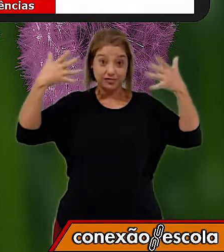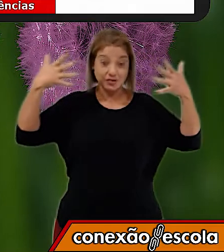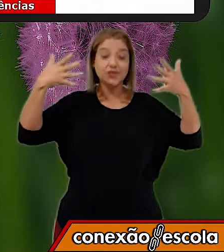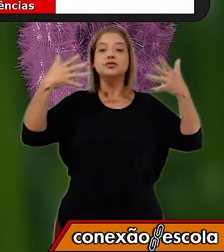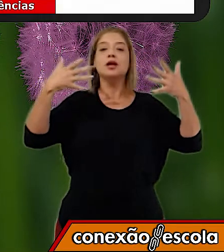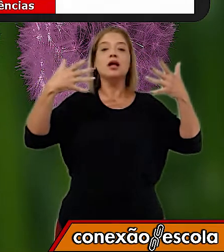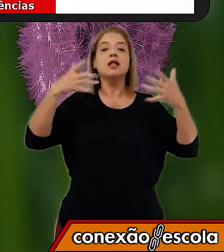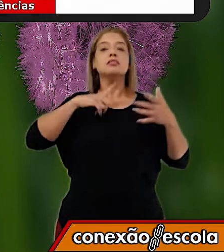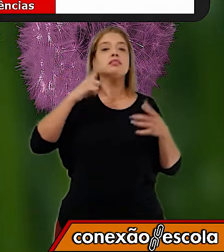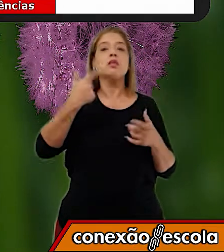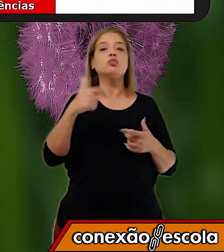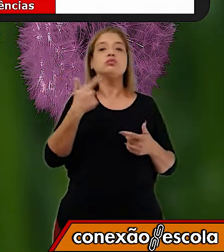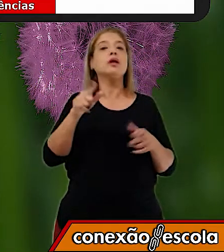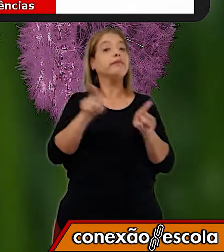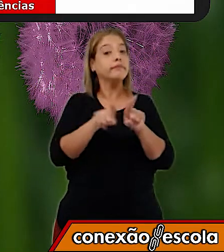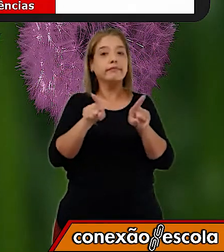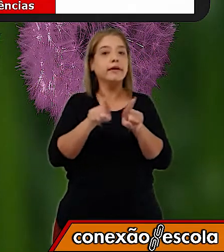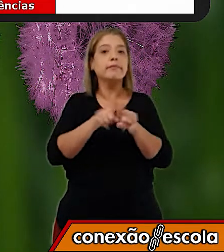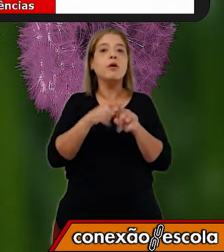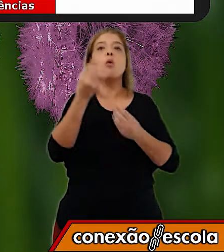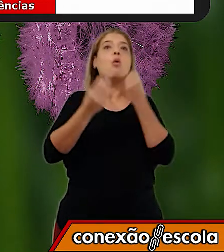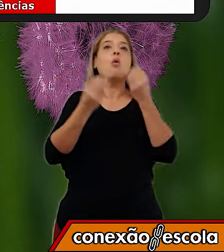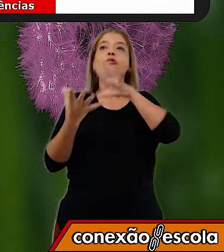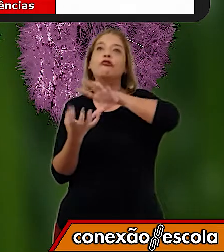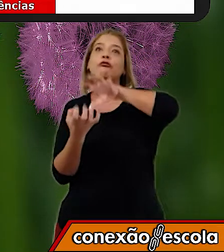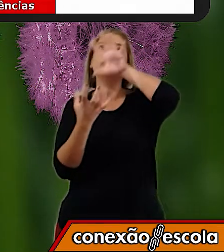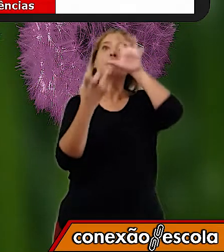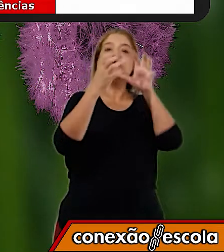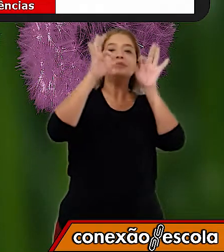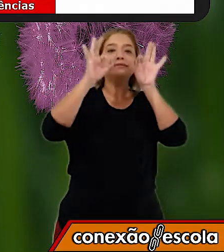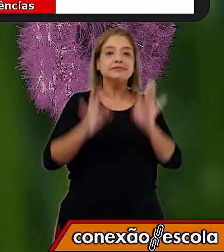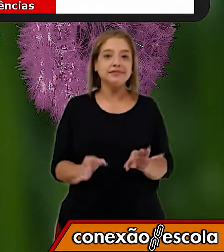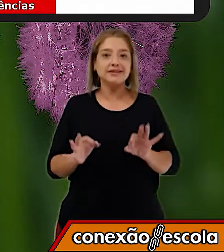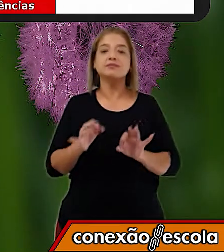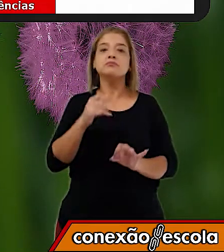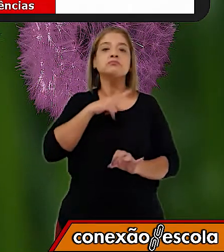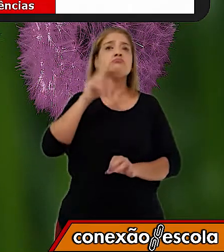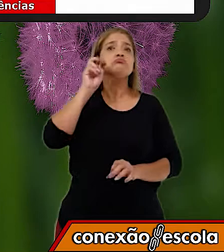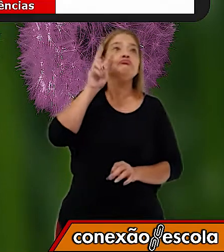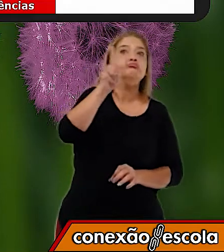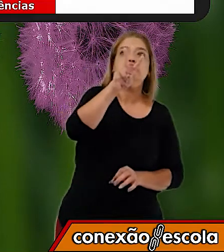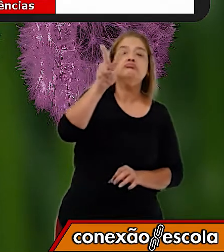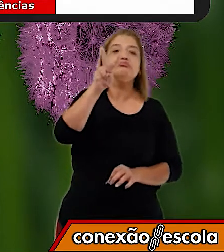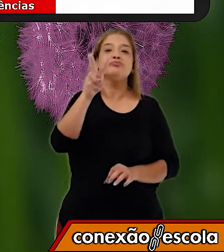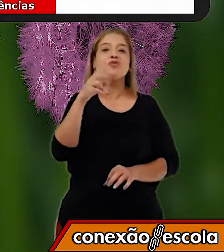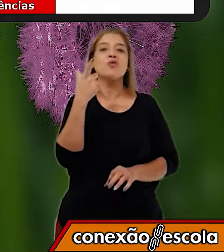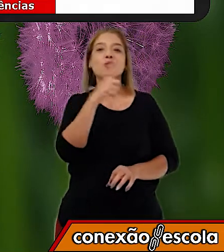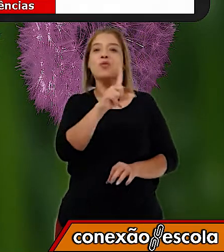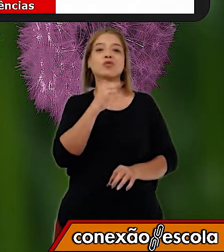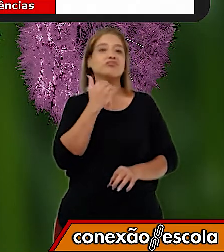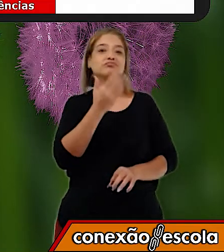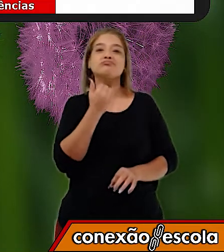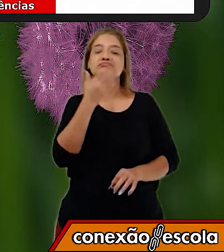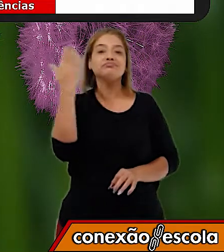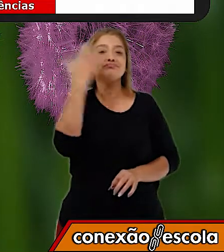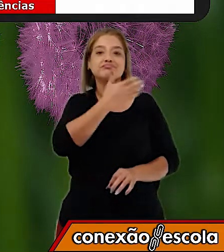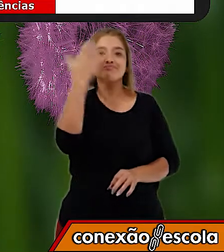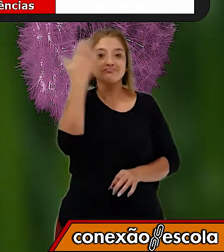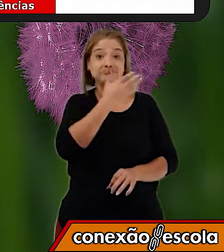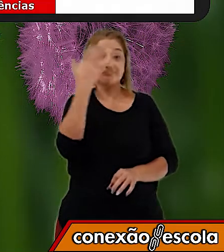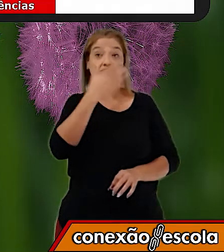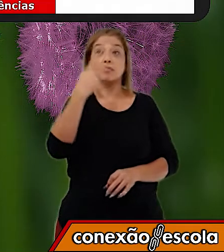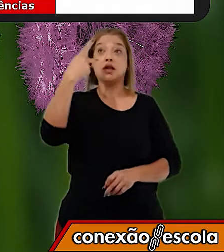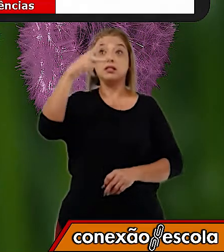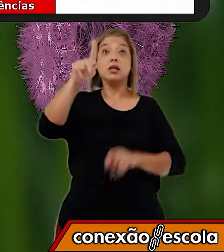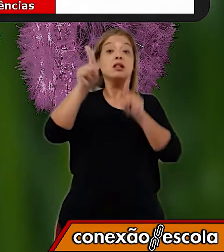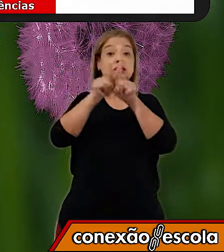não possui uma forma definida também, e geralmente não é possível vê-la. Ela vai assumir o formato dos